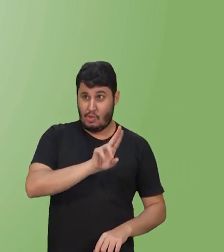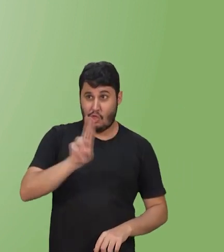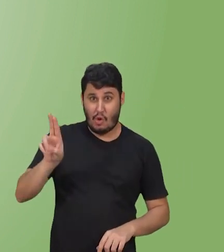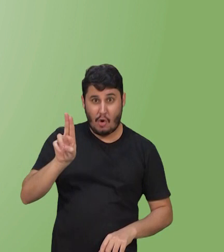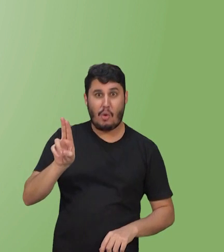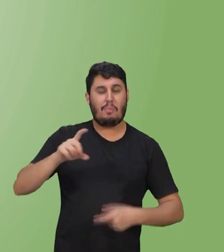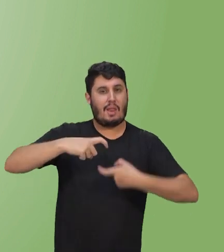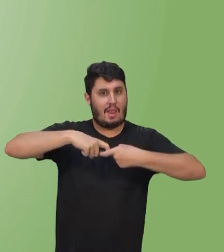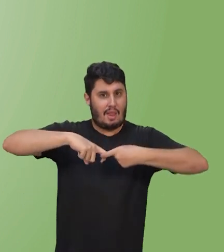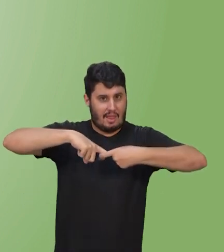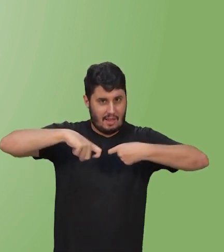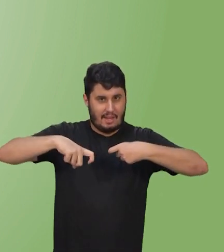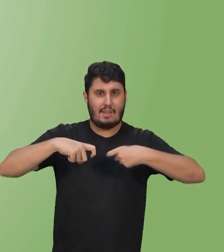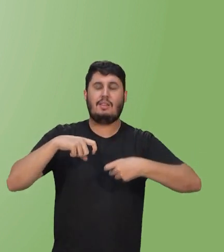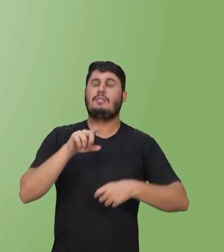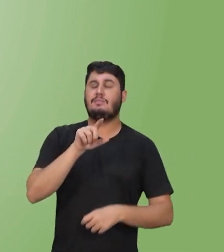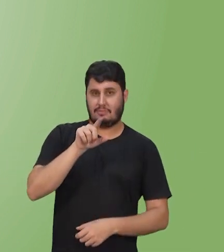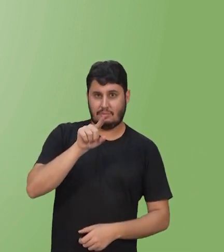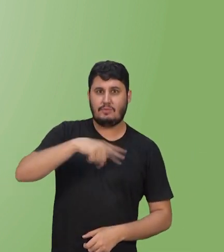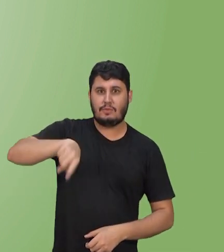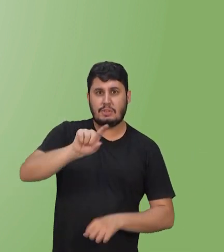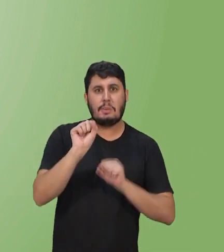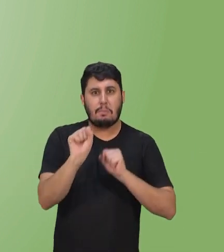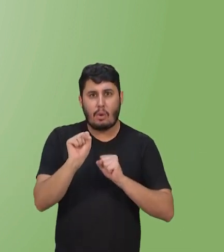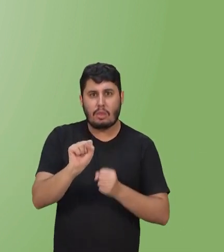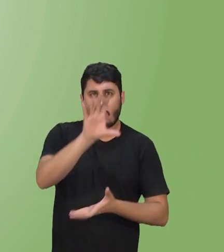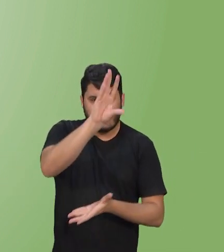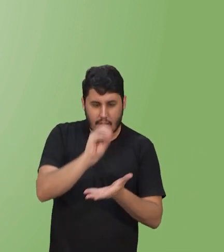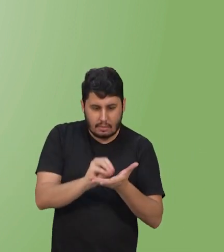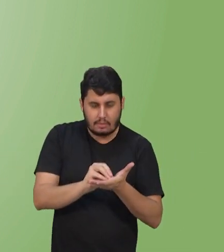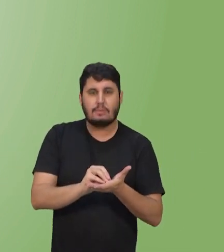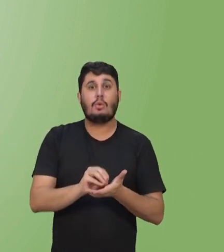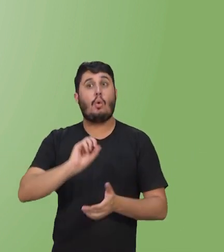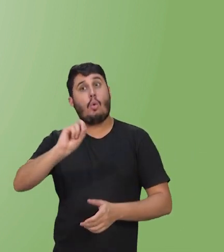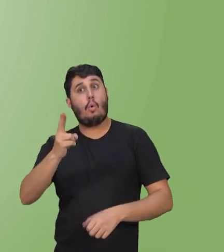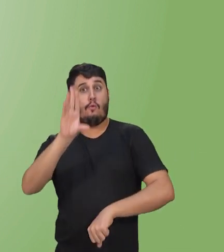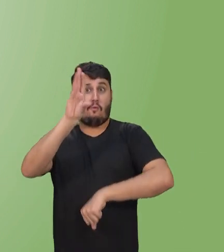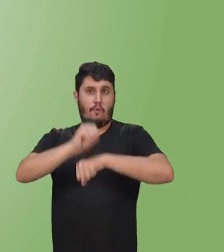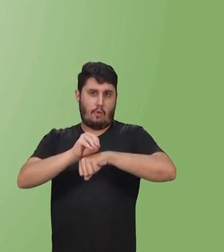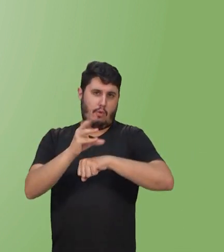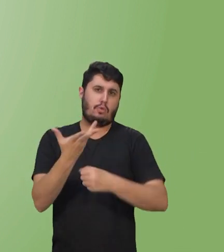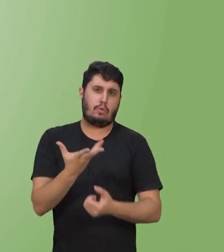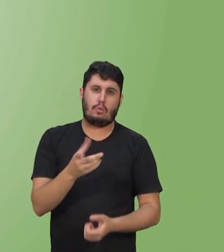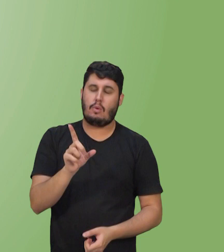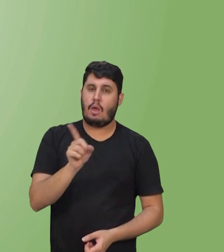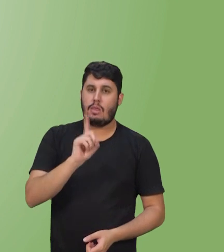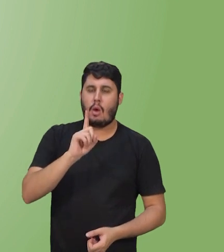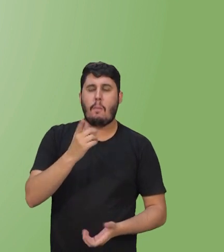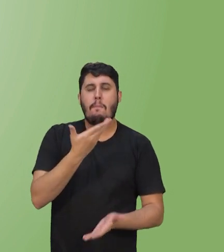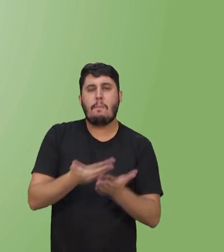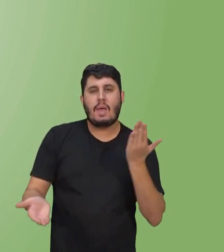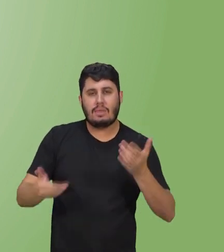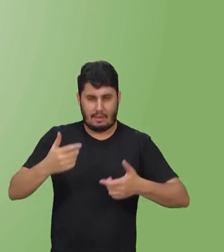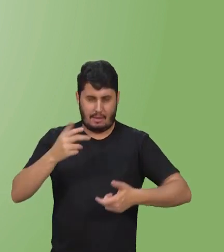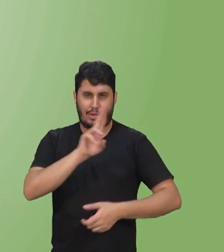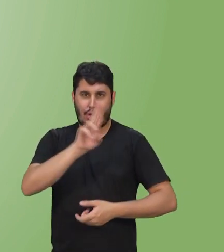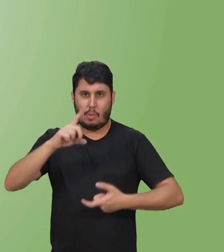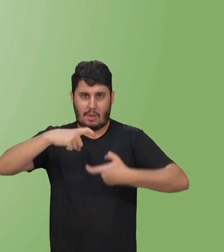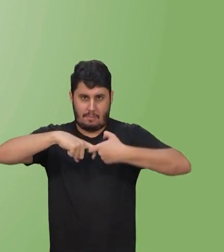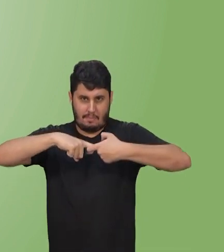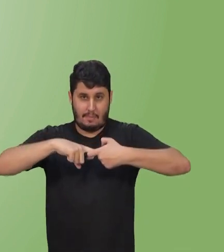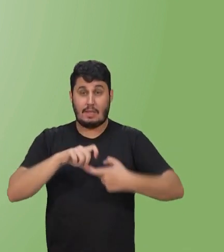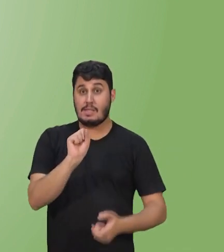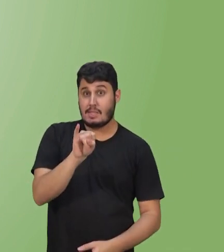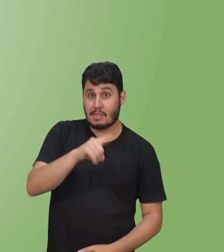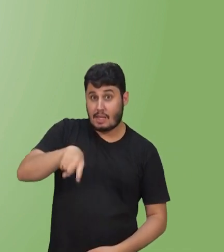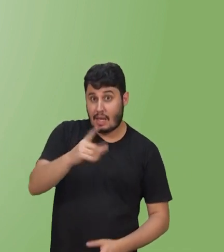bit.ly/caruaru003. Se você quiser, você pode tirar uma foto agora aqui da tela da TV para não perder esses links. E se você quiser saber mais sobre mim, entrar em contato, vocês podem